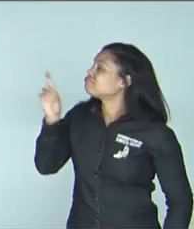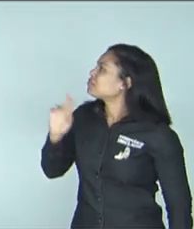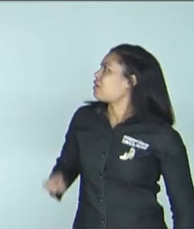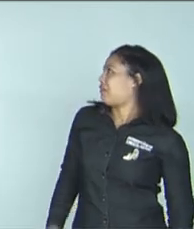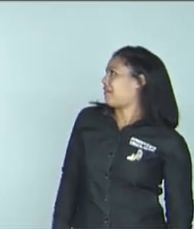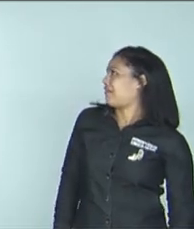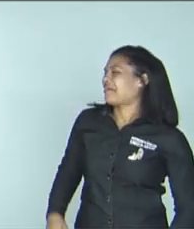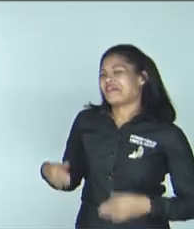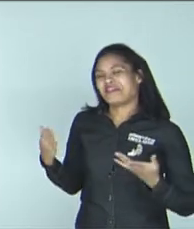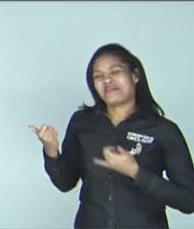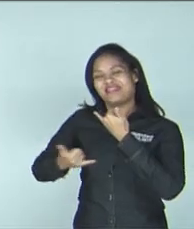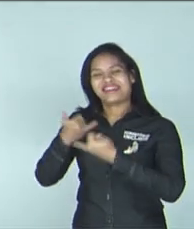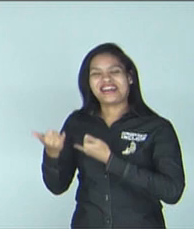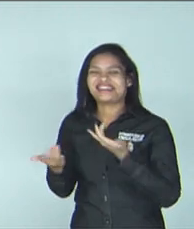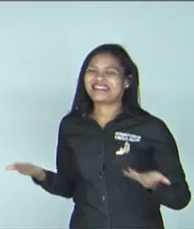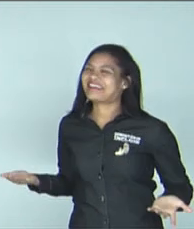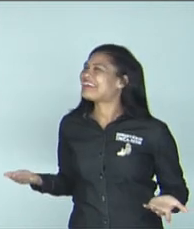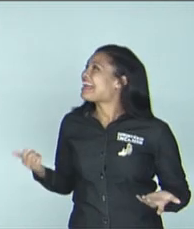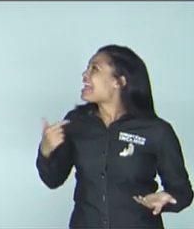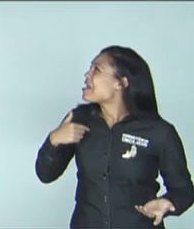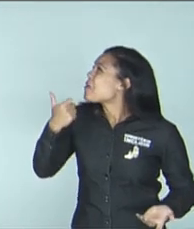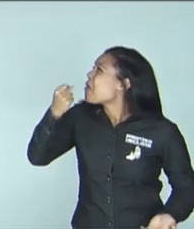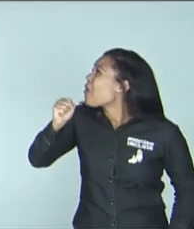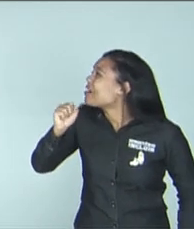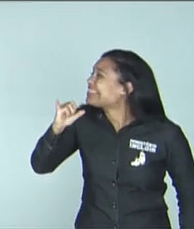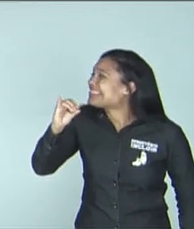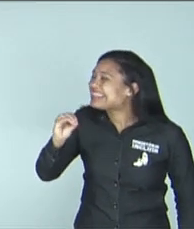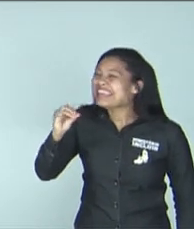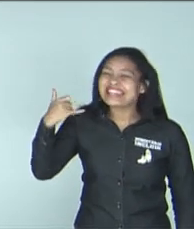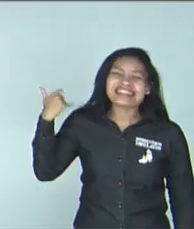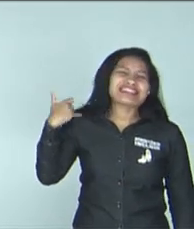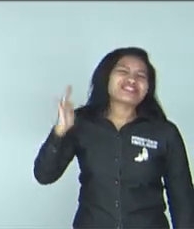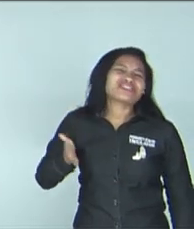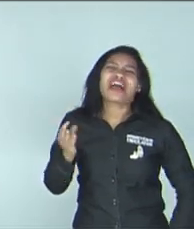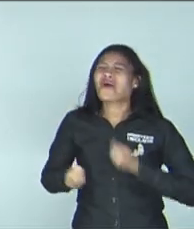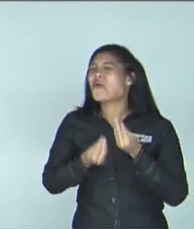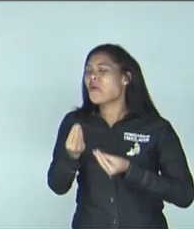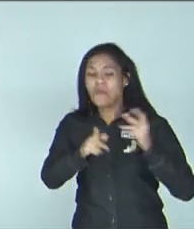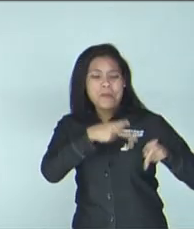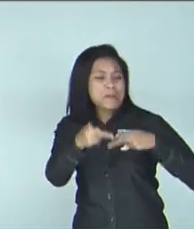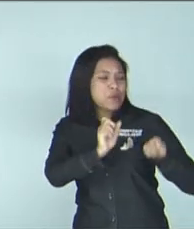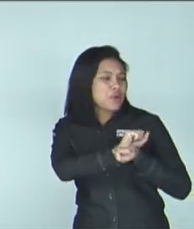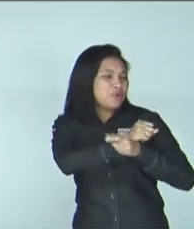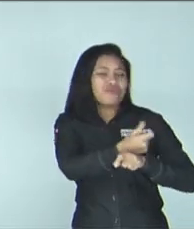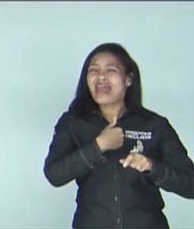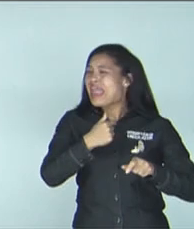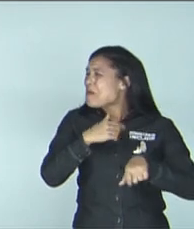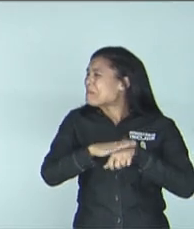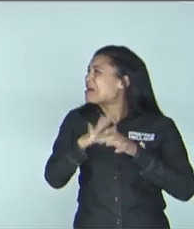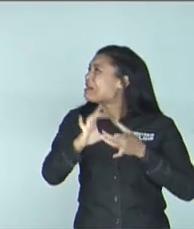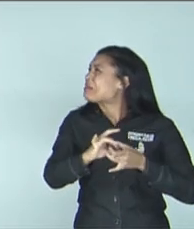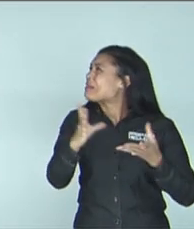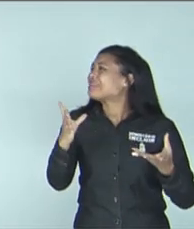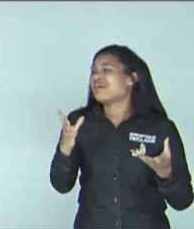brincadeira né 80 anos chegou a hora eu vou libertar dois milhões de pessoas trabalho a vocês aí eles vão rir de mim né